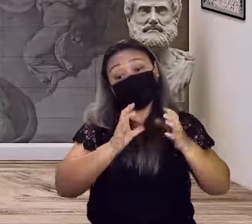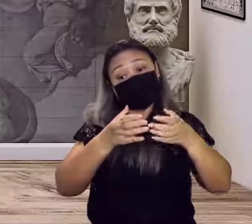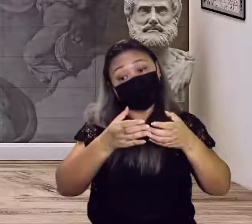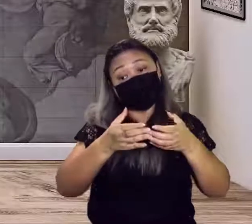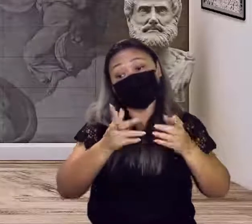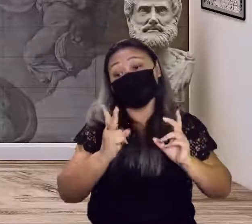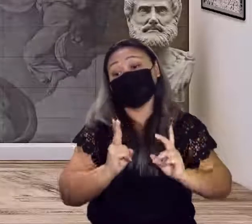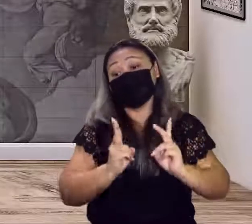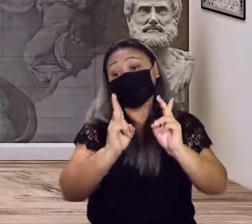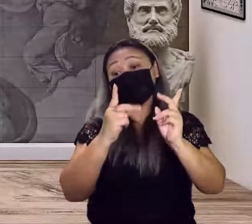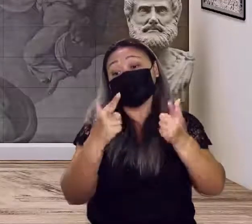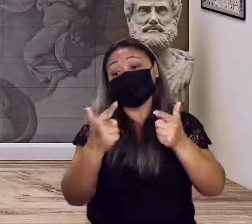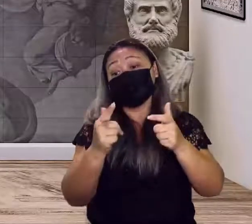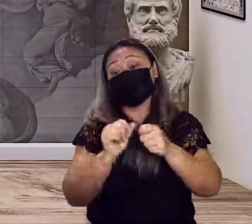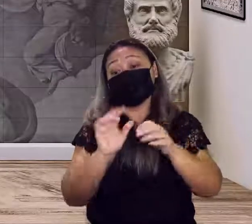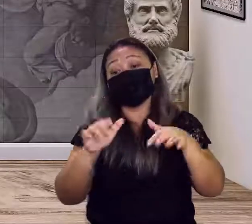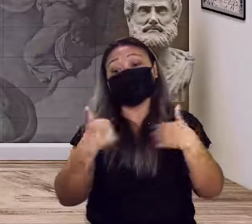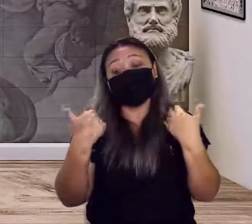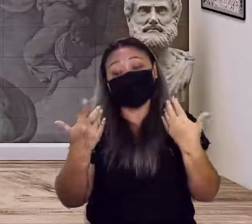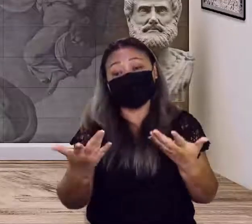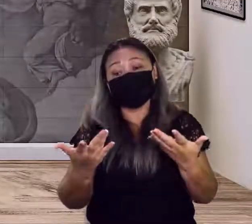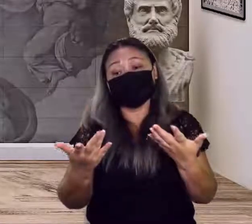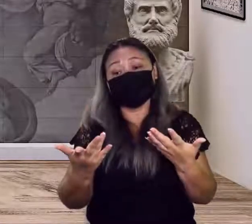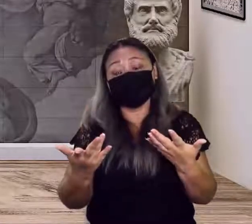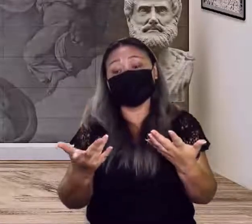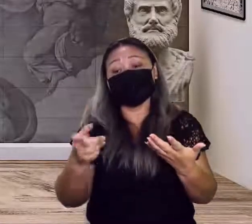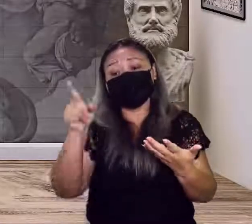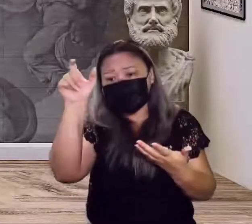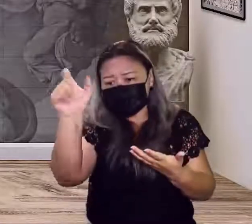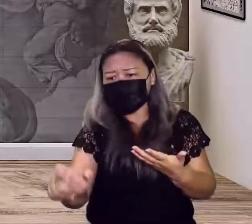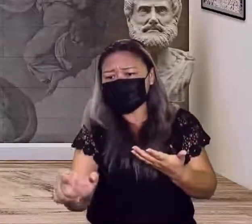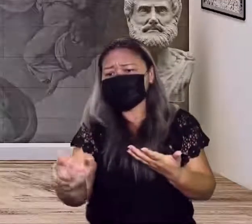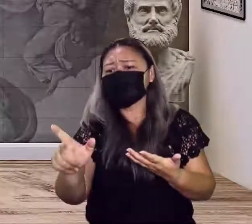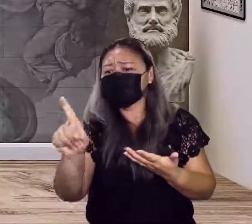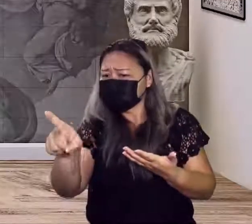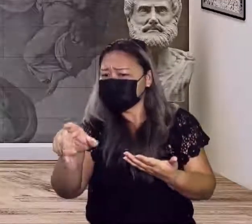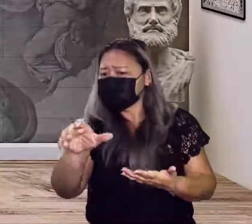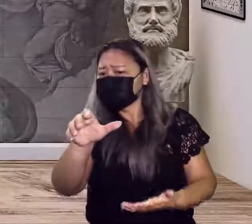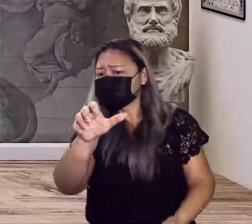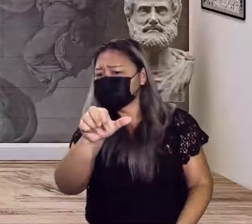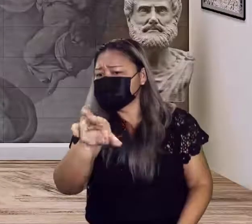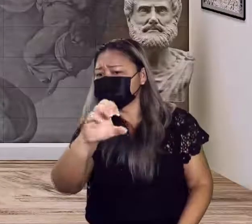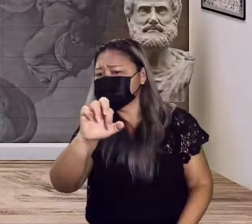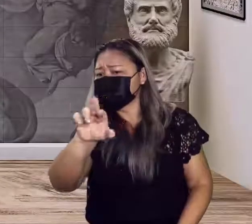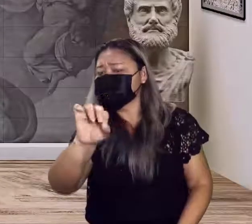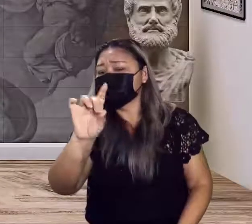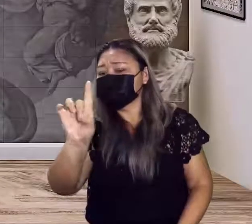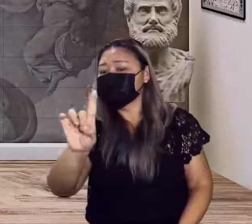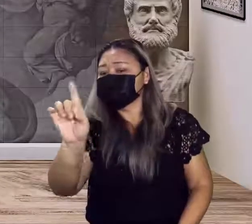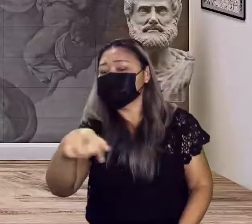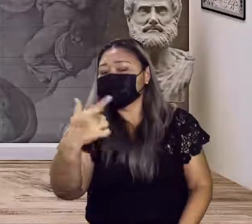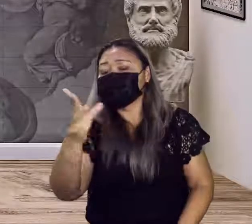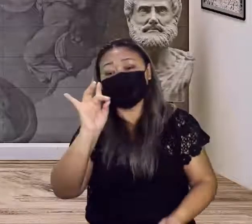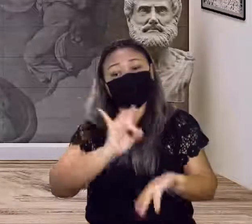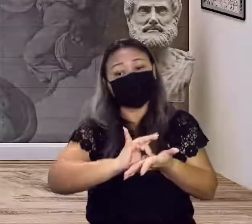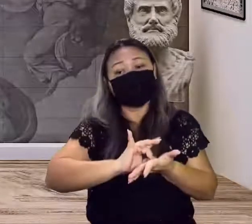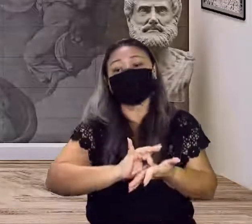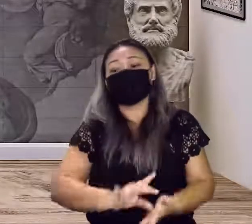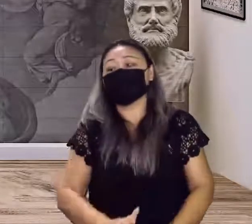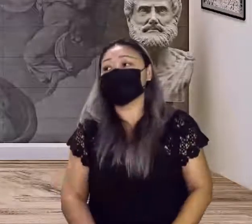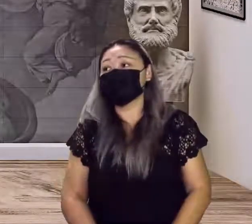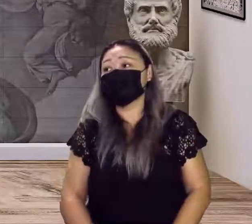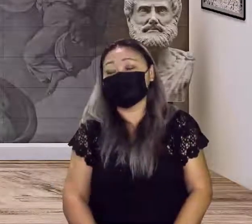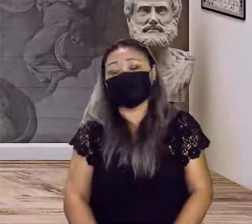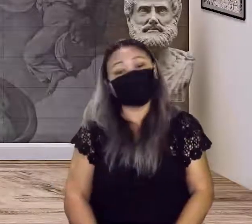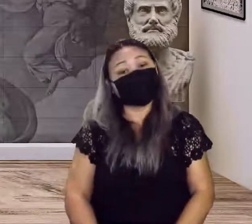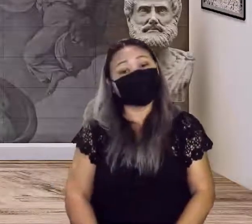desvalorizada. Então, vamos procurar ser você mesmo, né? Ser sincero. Como diz a palavra, sincero é ser verdadeiro. Vamos